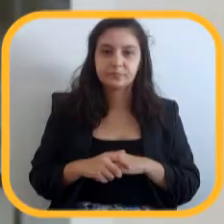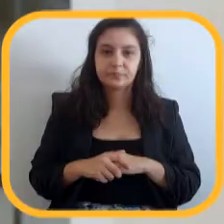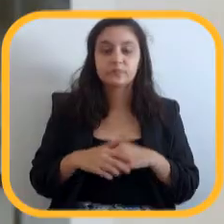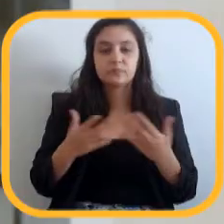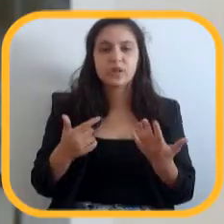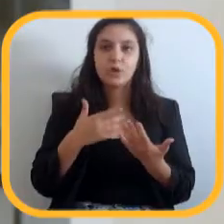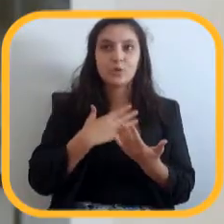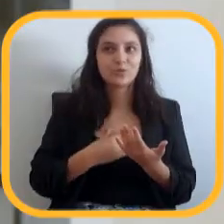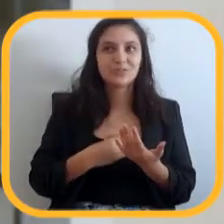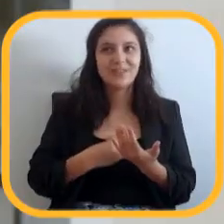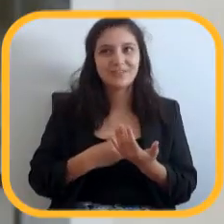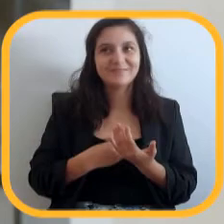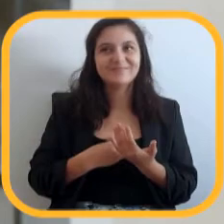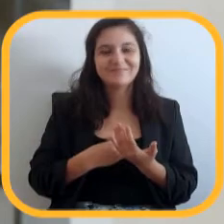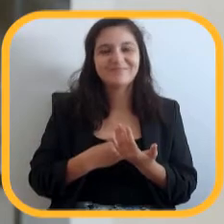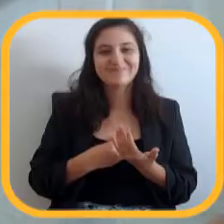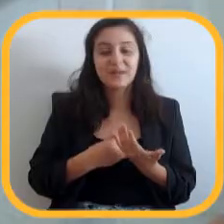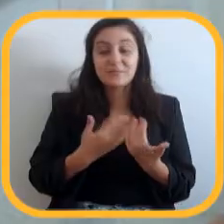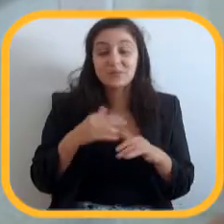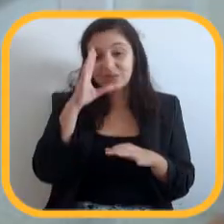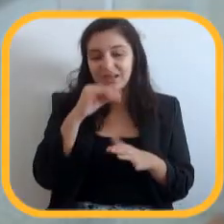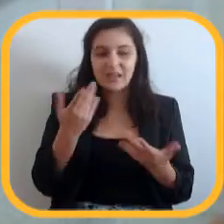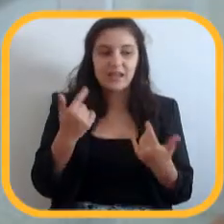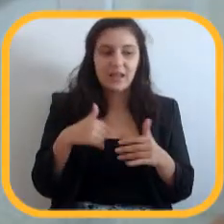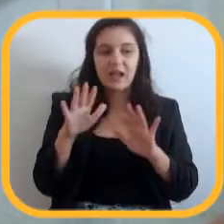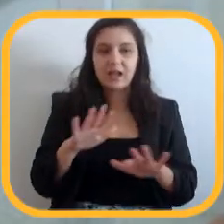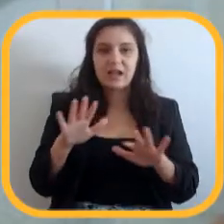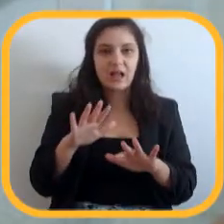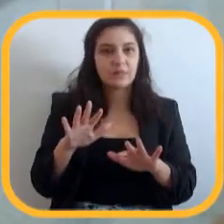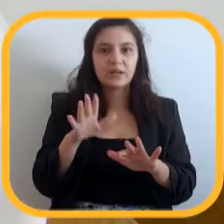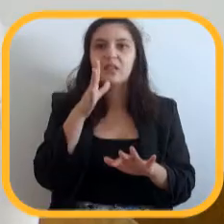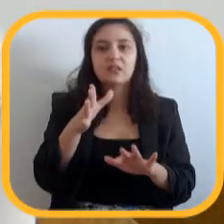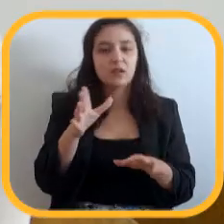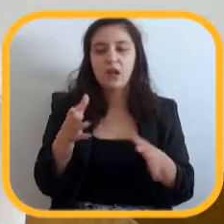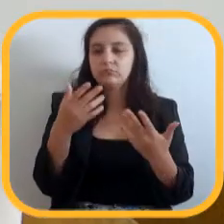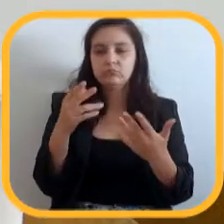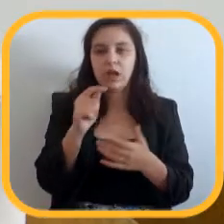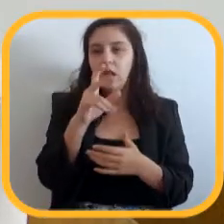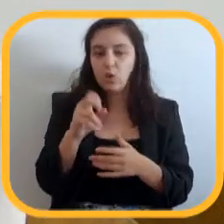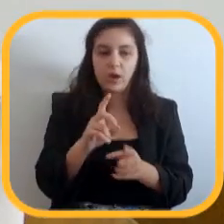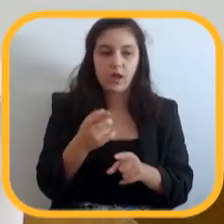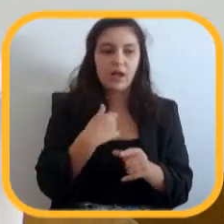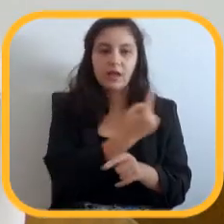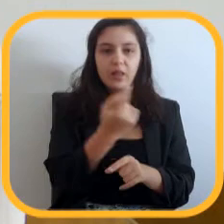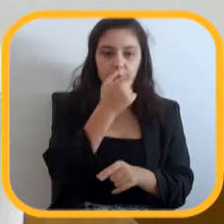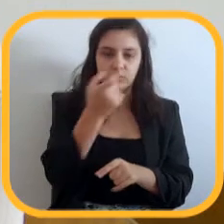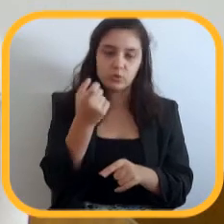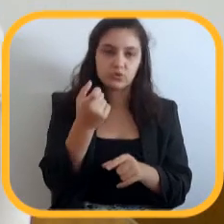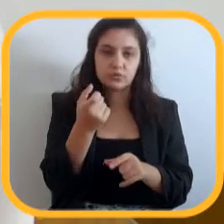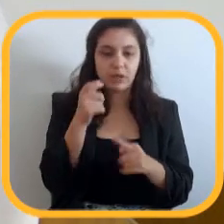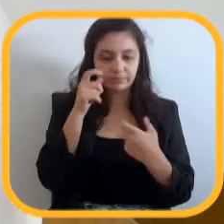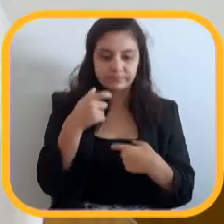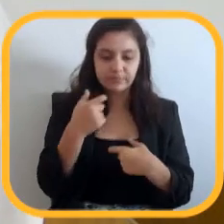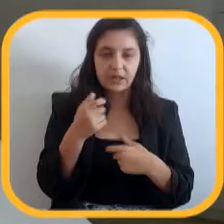sintomas? Na verdade, gostava de saber a resposta a essa pergunta. Dizer para ter calma, acho que é um grande erro. Acho que cada pessoa tem uma estratégia que se